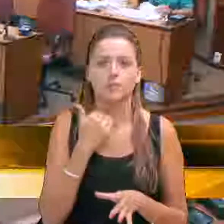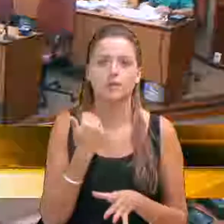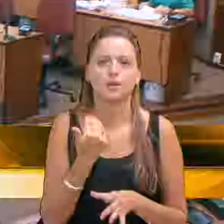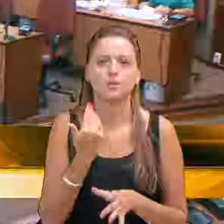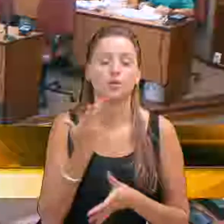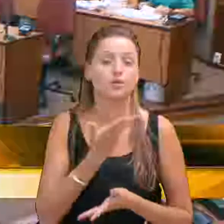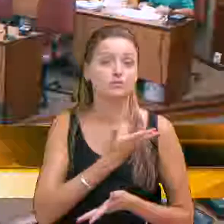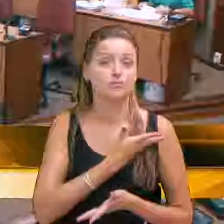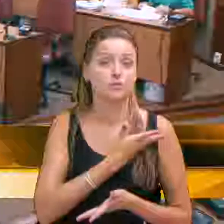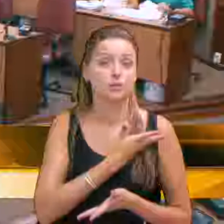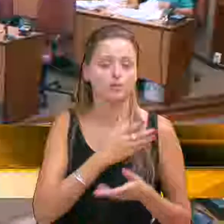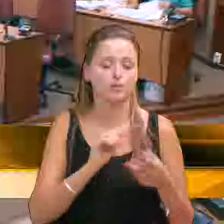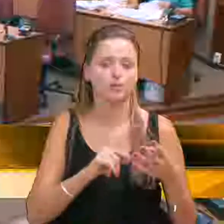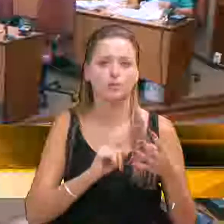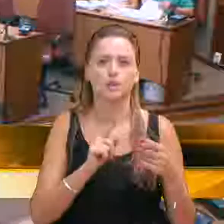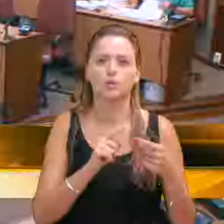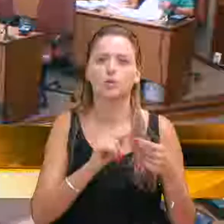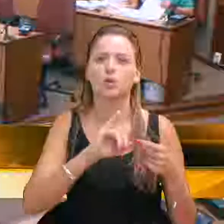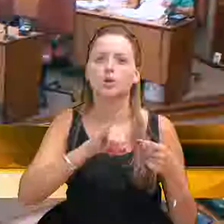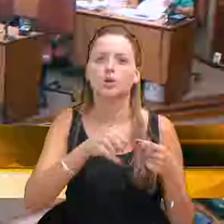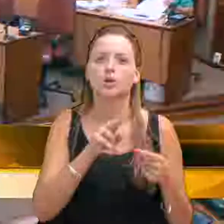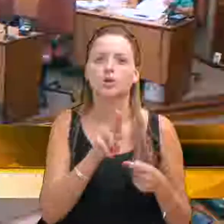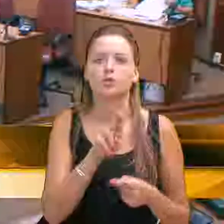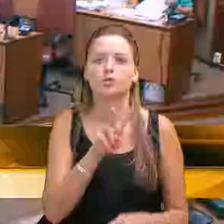de um grande amigo, Juvenal Hermes Martini,